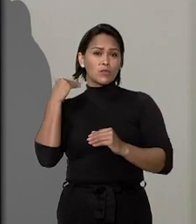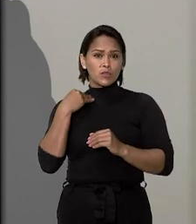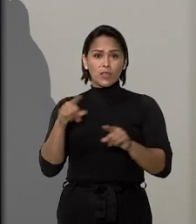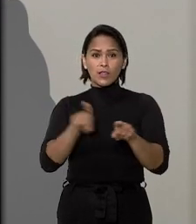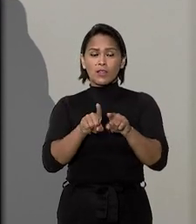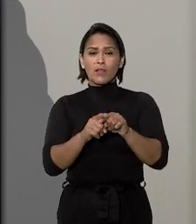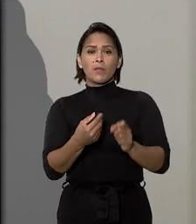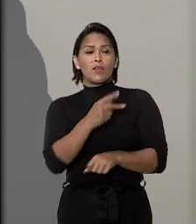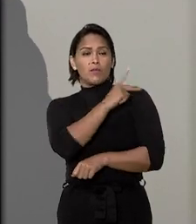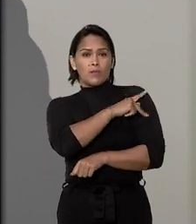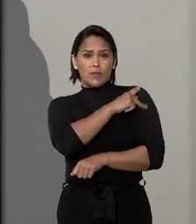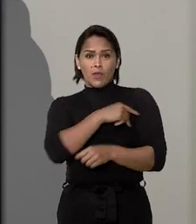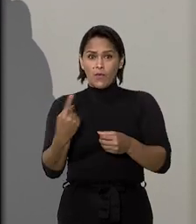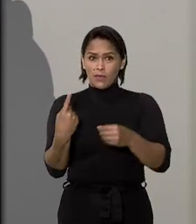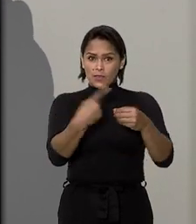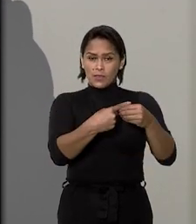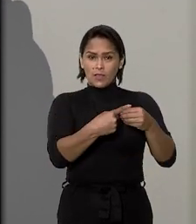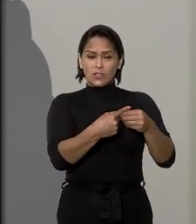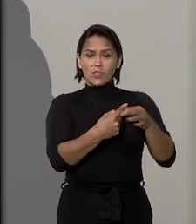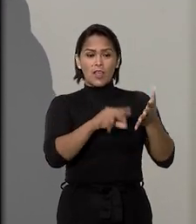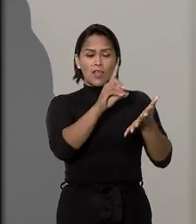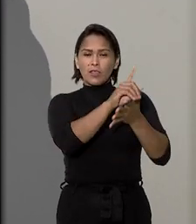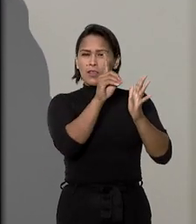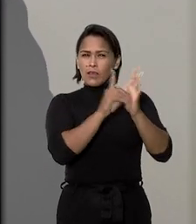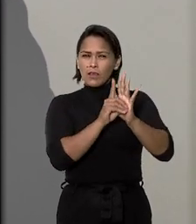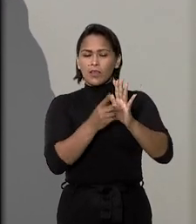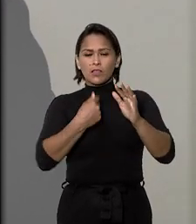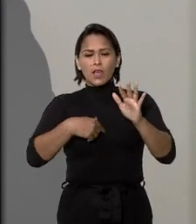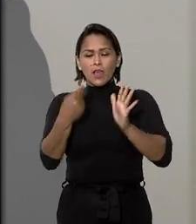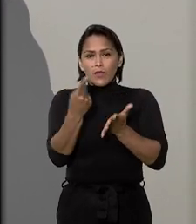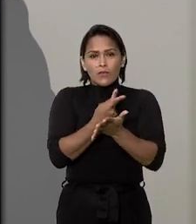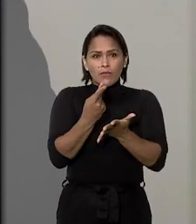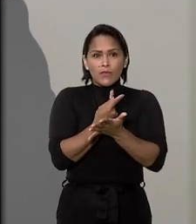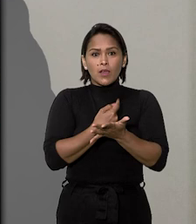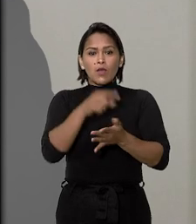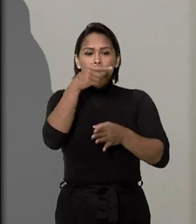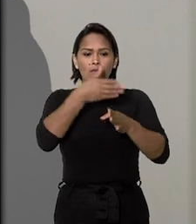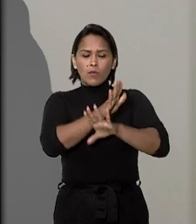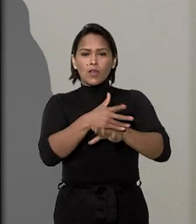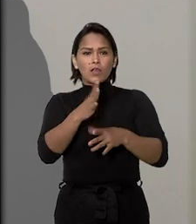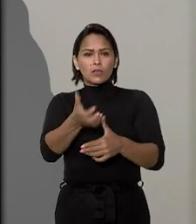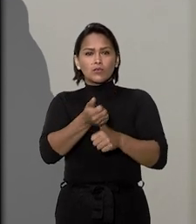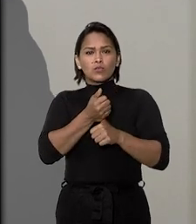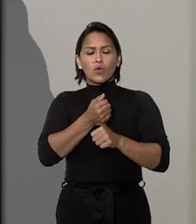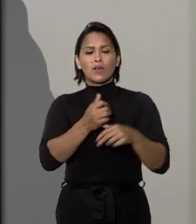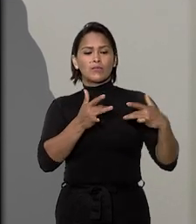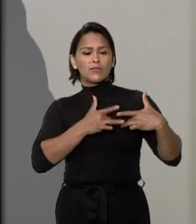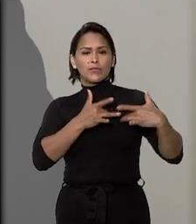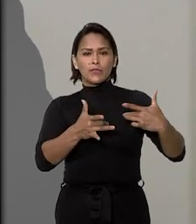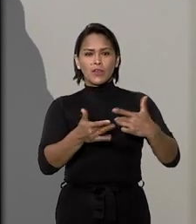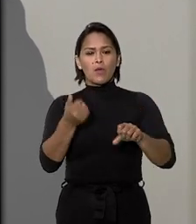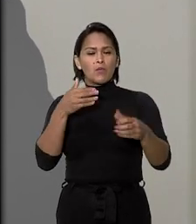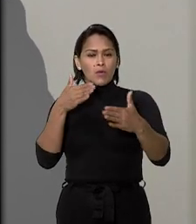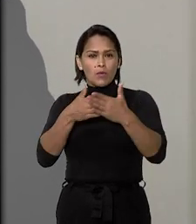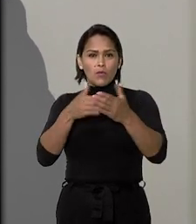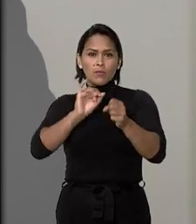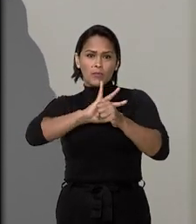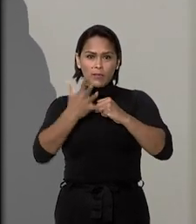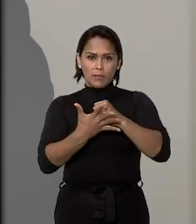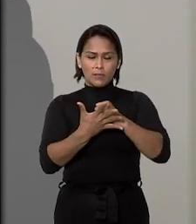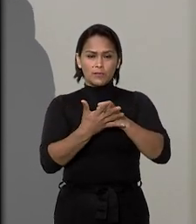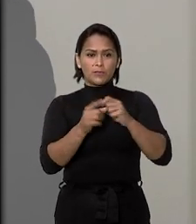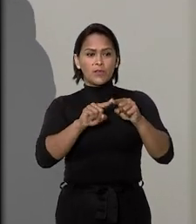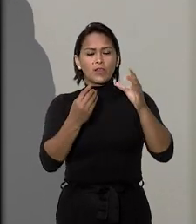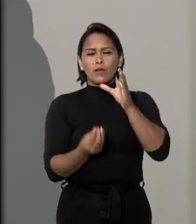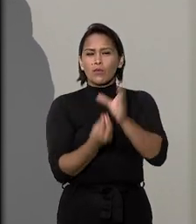de Corrente, no Piauí, decretado em razão de supostas irregularidades na doação de materiais para o combate à Covid-19.